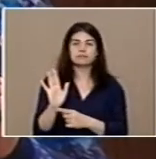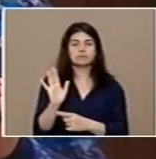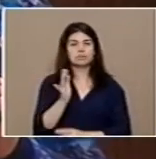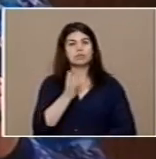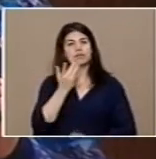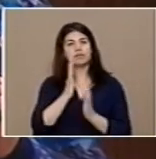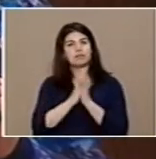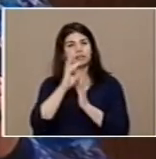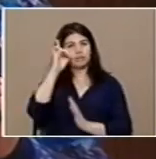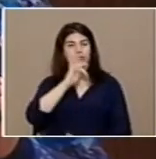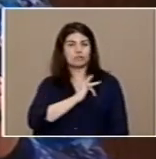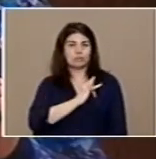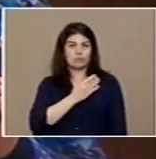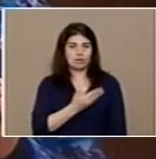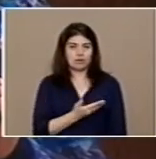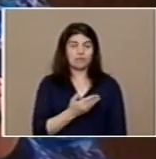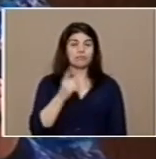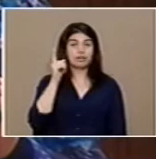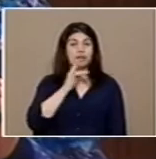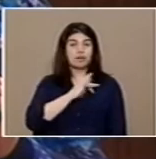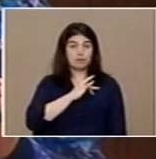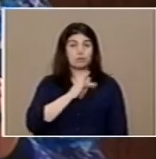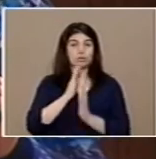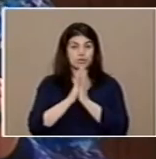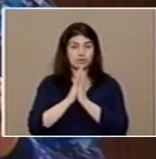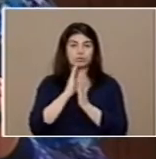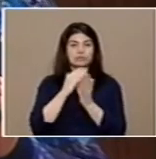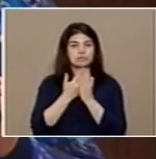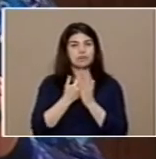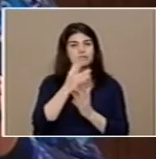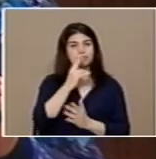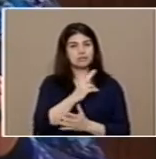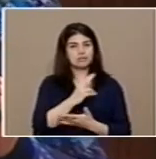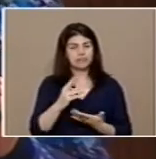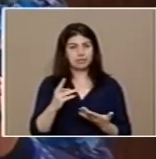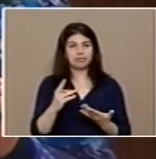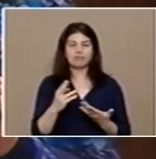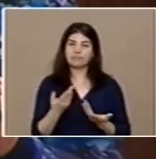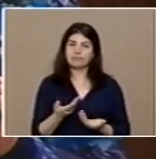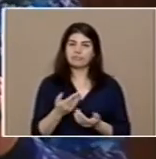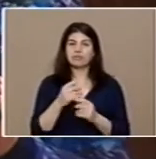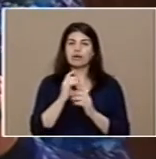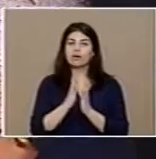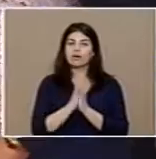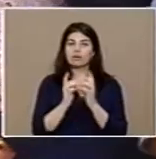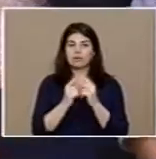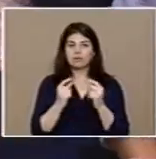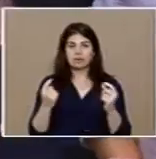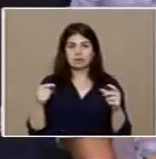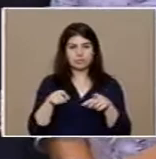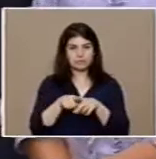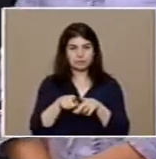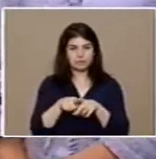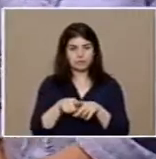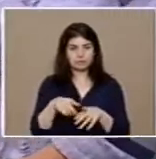que os santifica eles revelar o seu mistério Oremos irmãos e